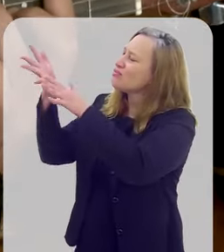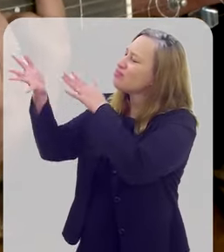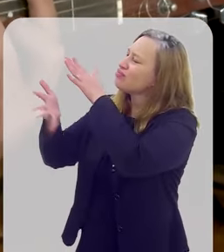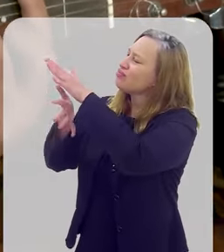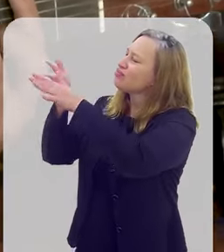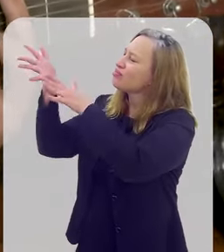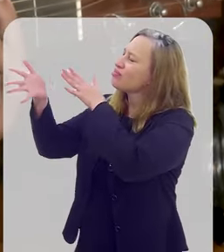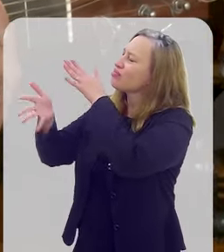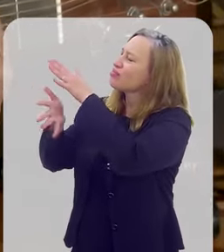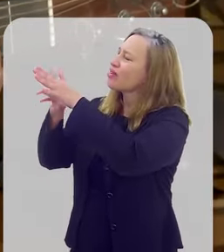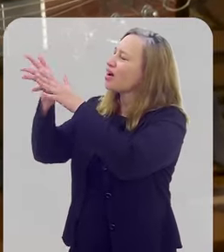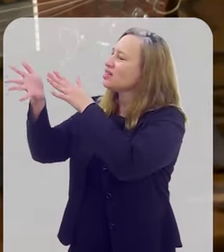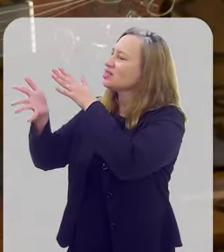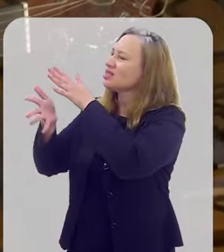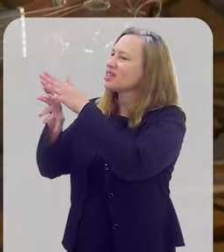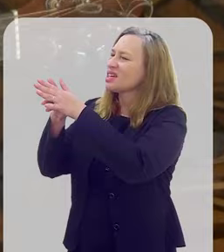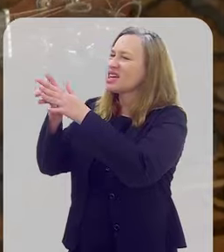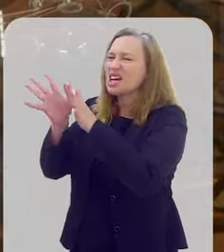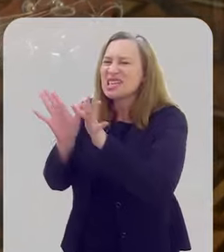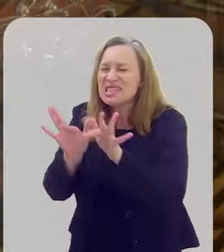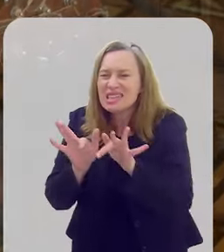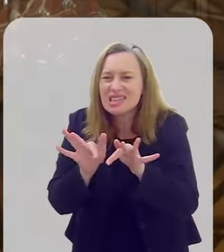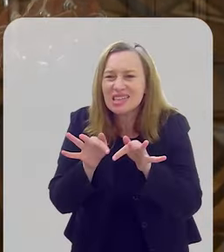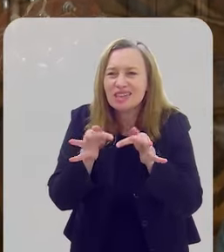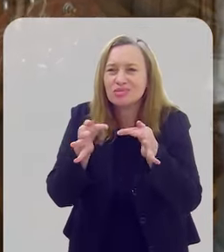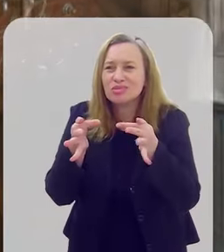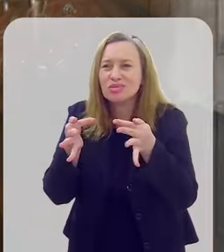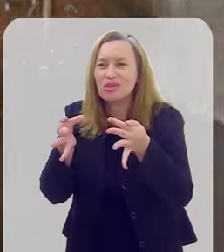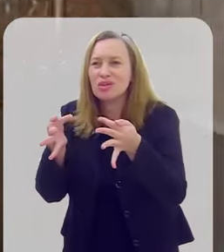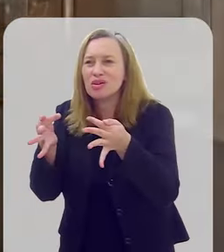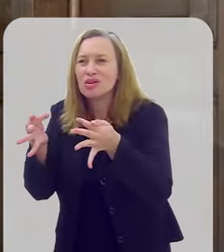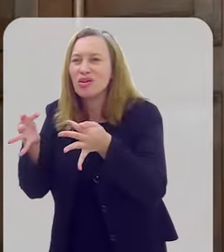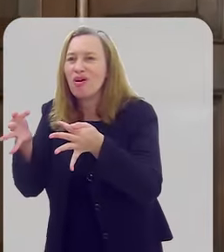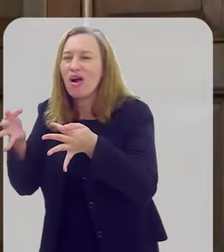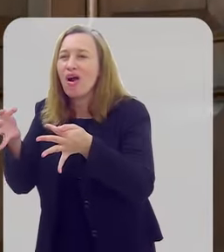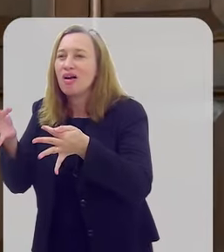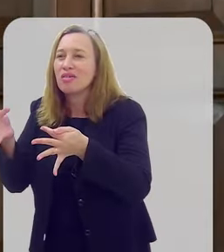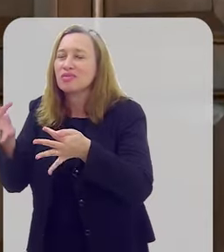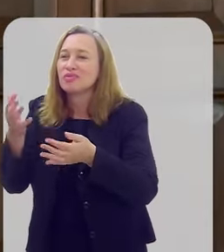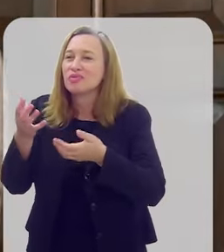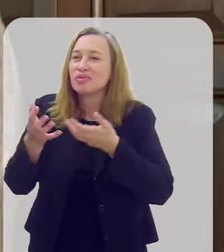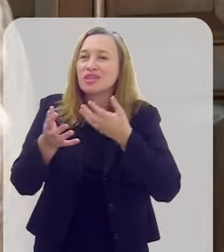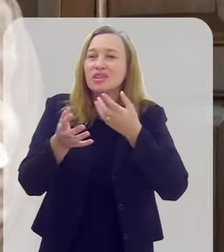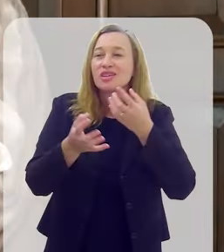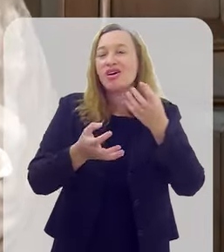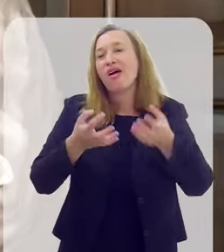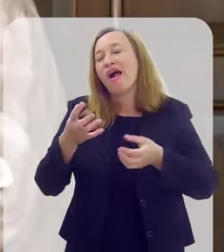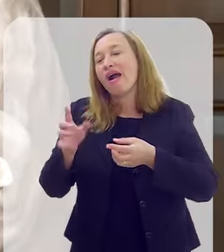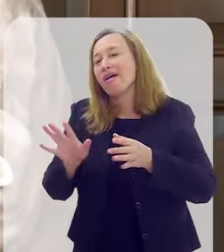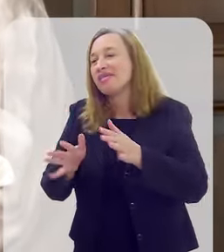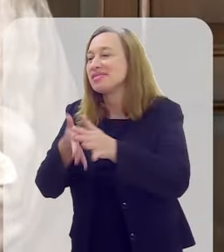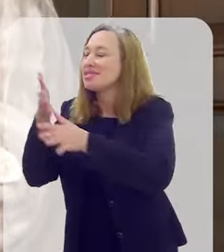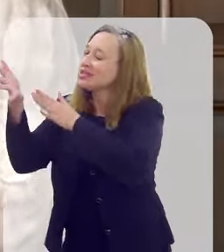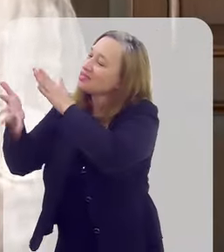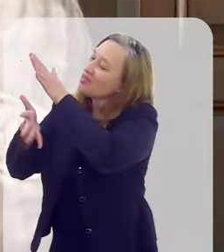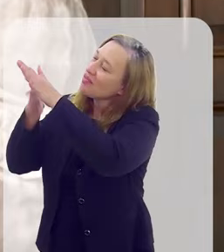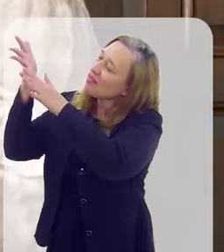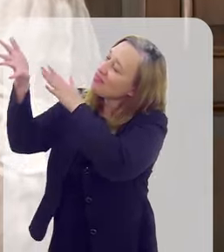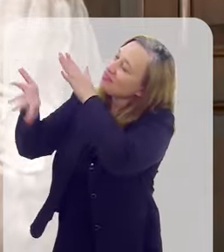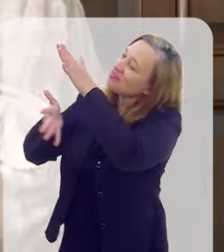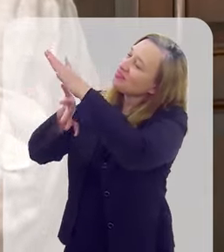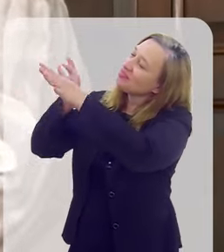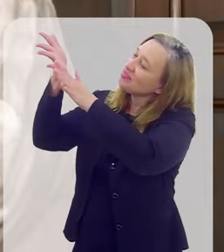palavras as que eu canto agora saind do Fundo de minha